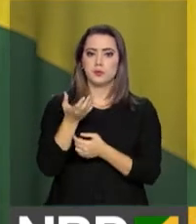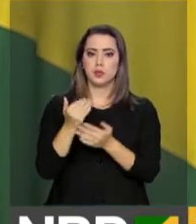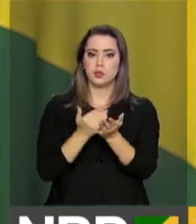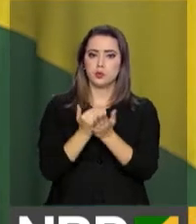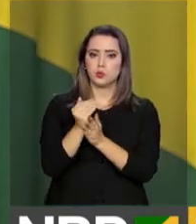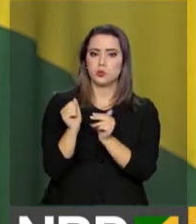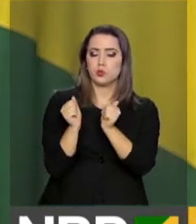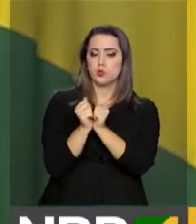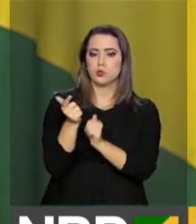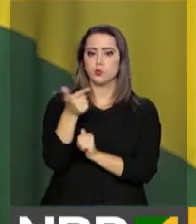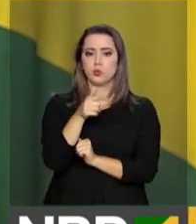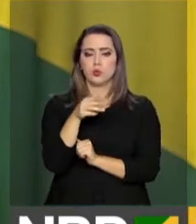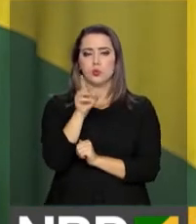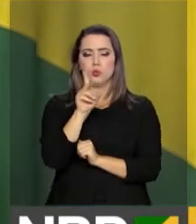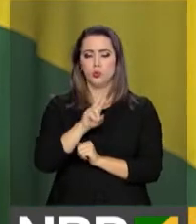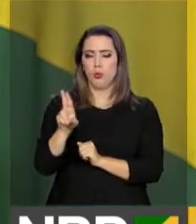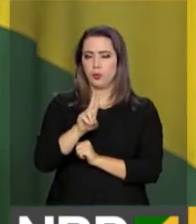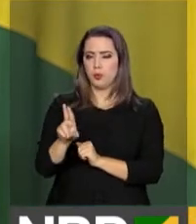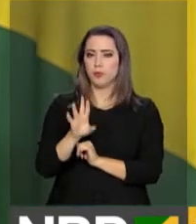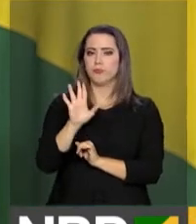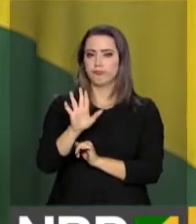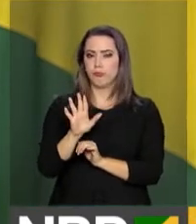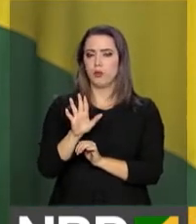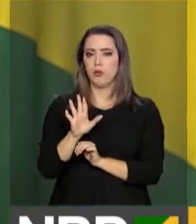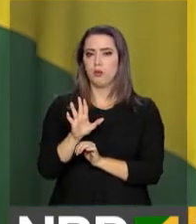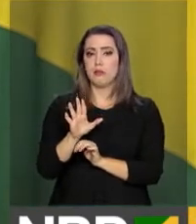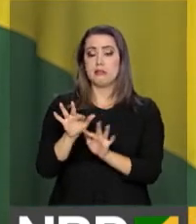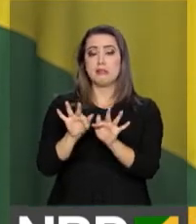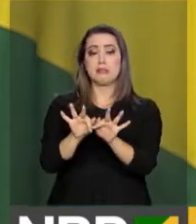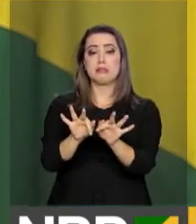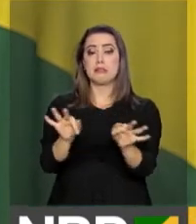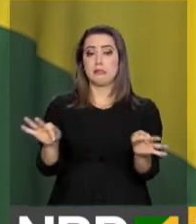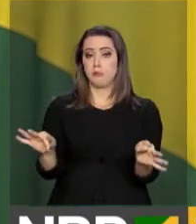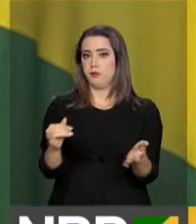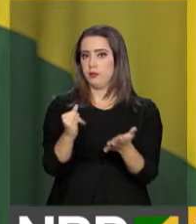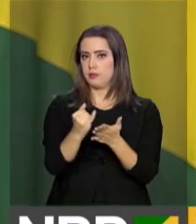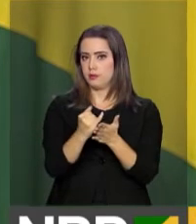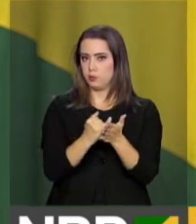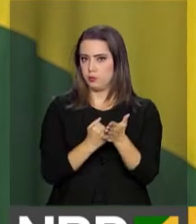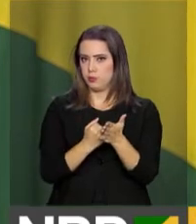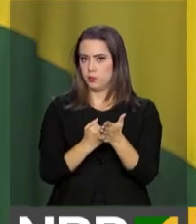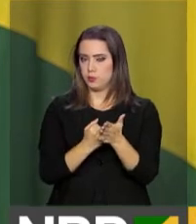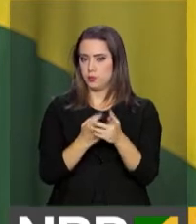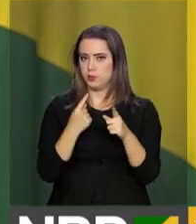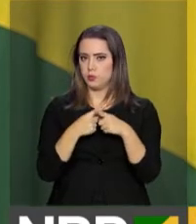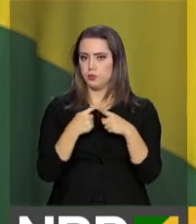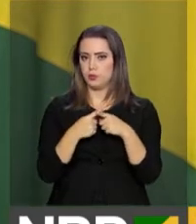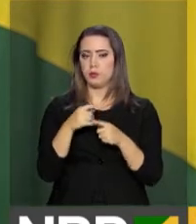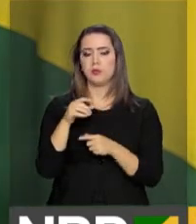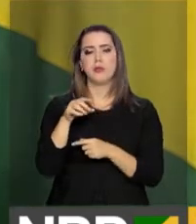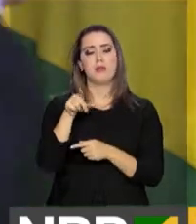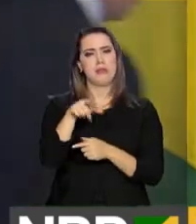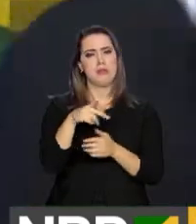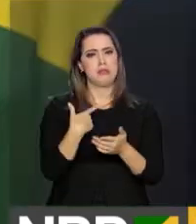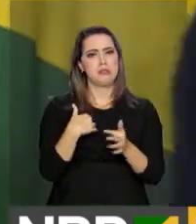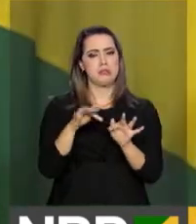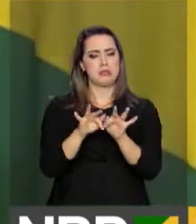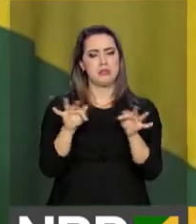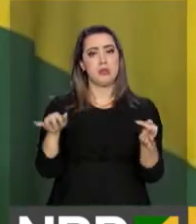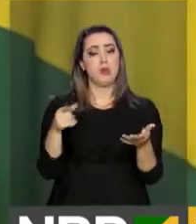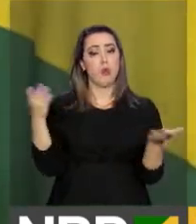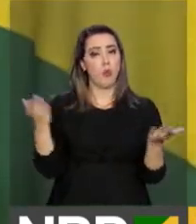mulheres com haxixe com todos a chamada simplificação tributária porque este cipoal tributário que existe no nosso